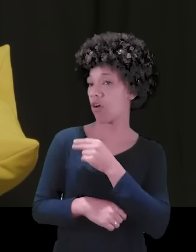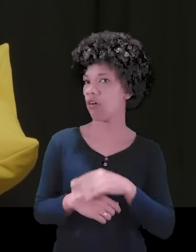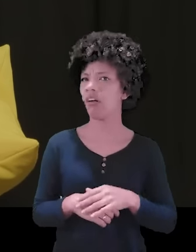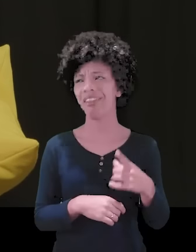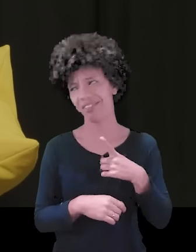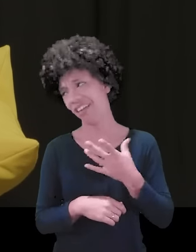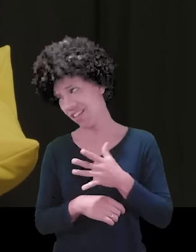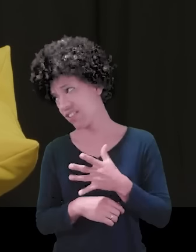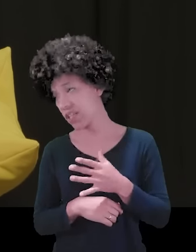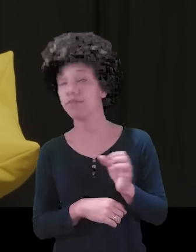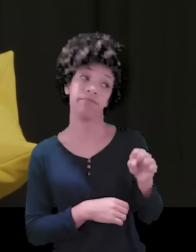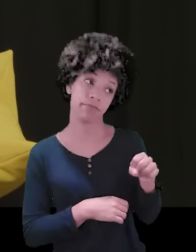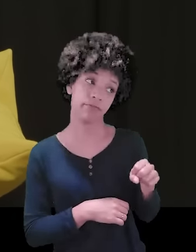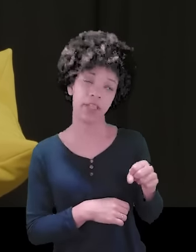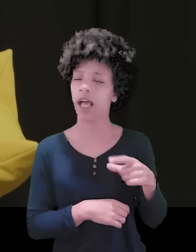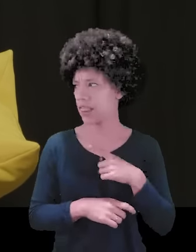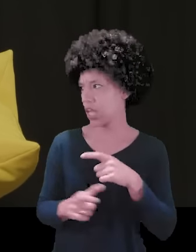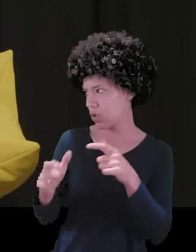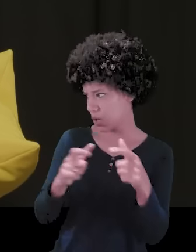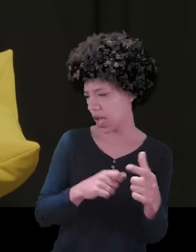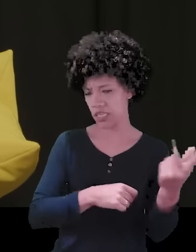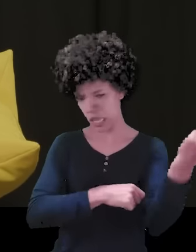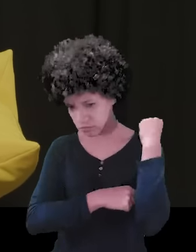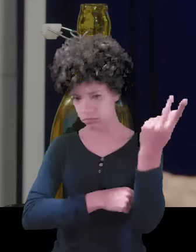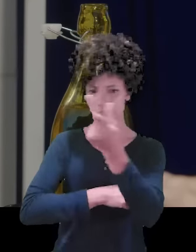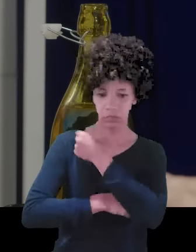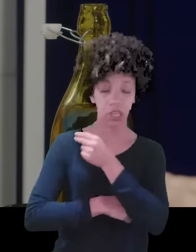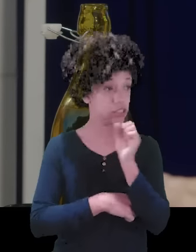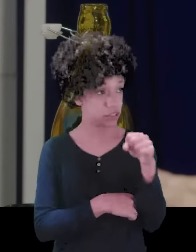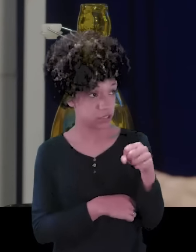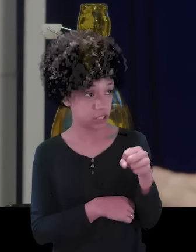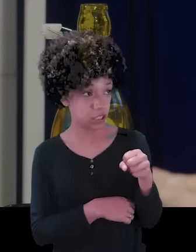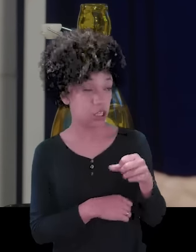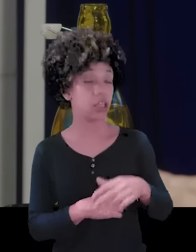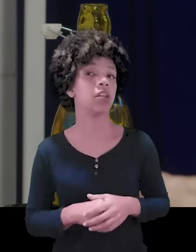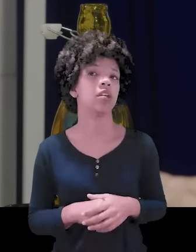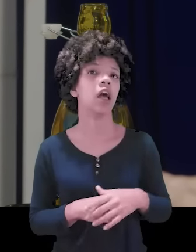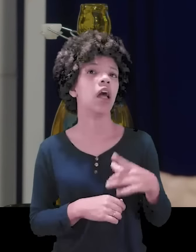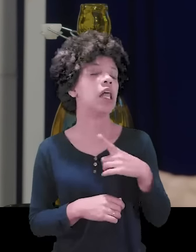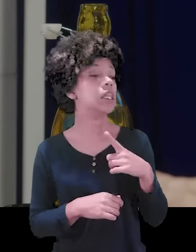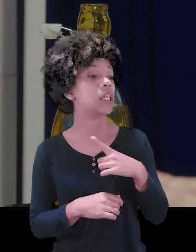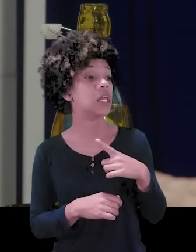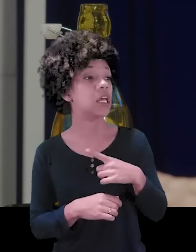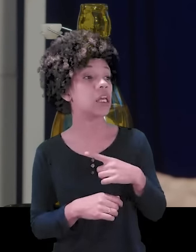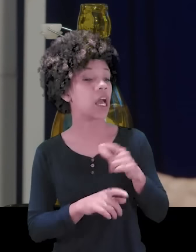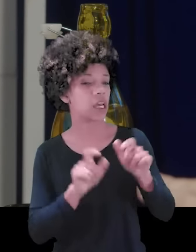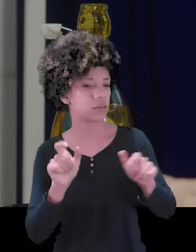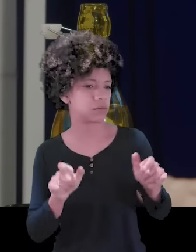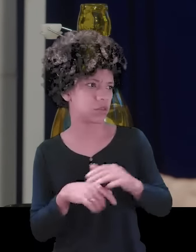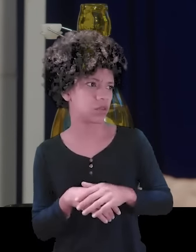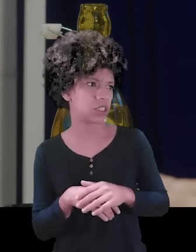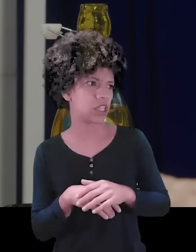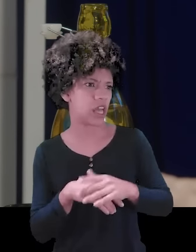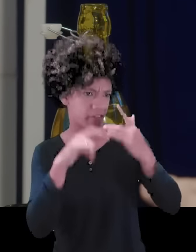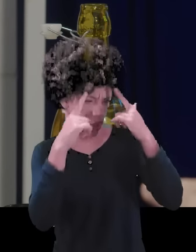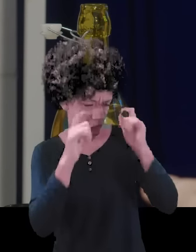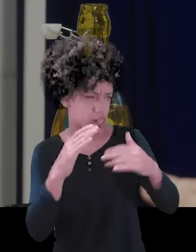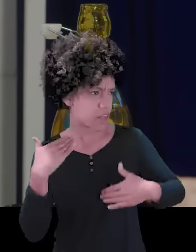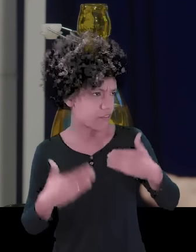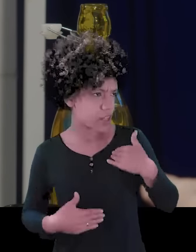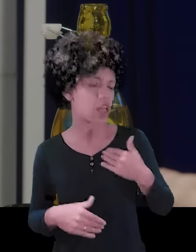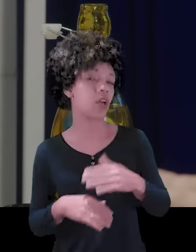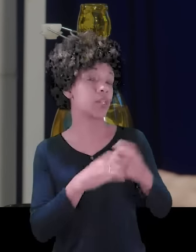atende às vezes não existe lugares ainda que fazem isso sim é existem as pessoas sabem versão física